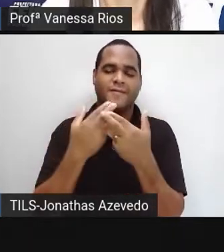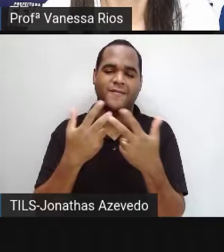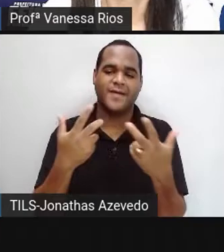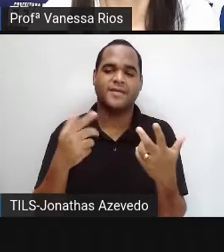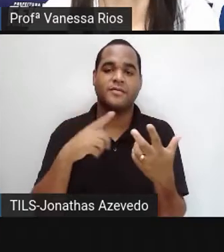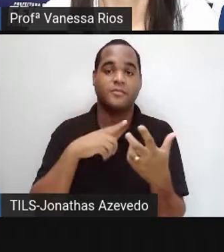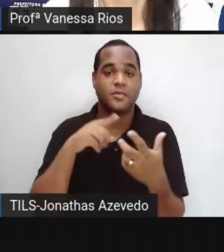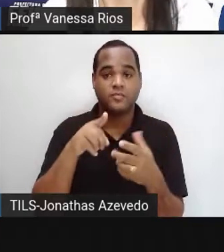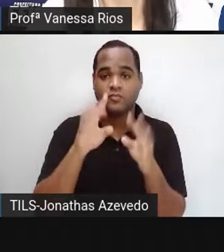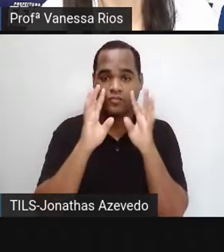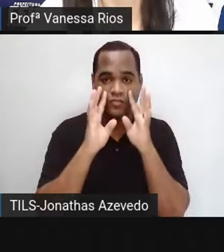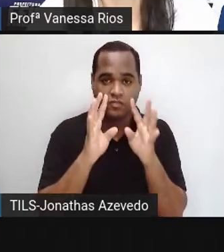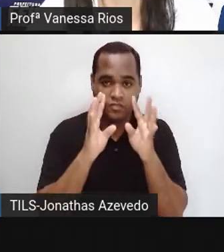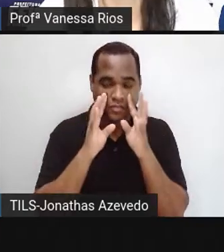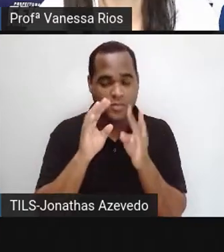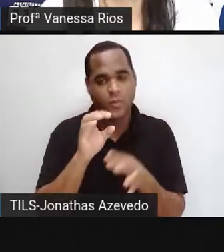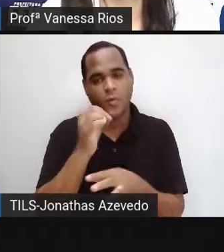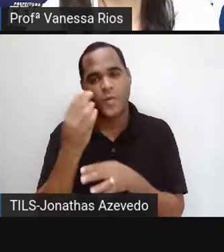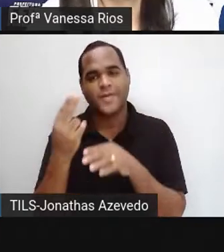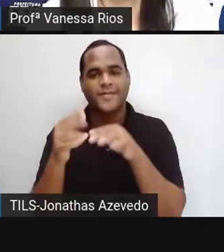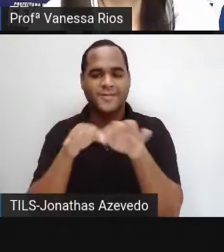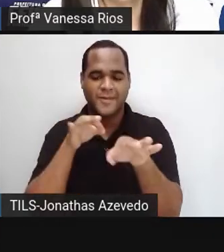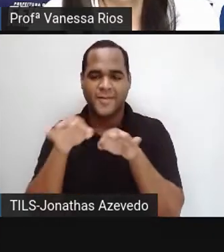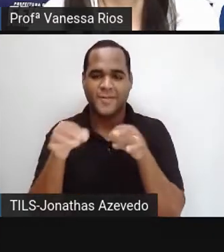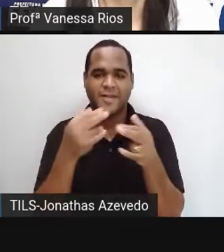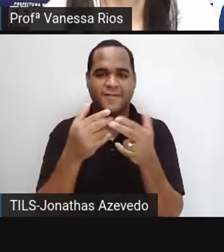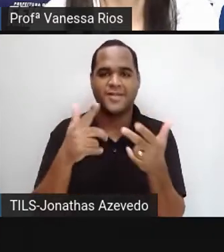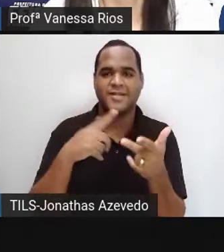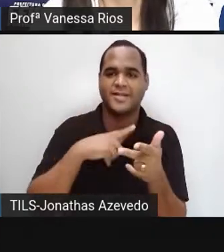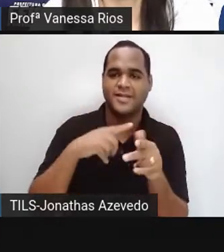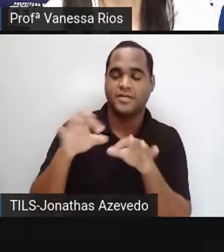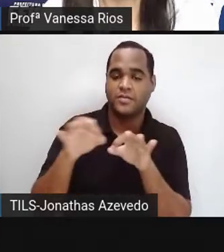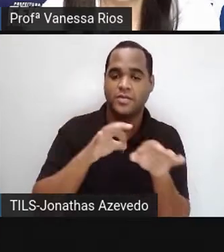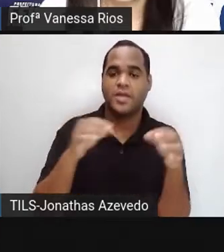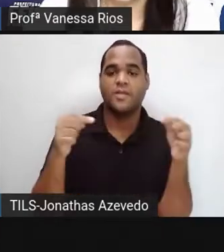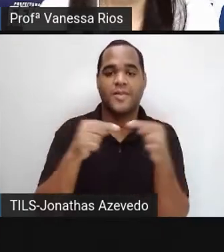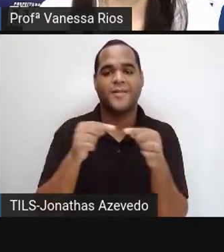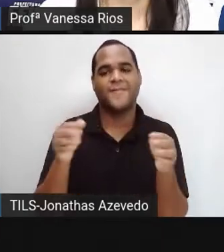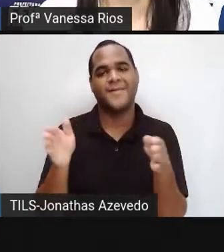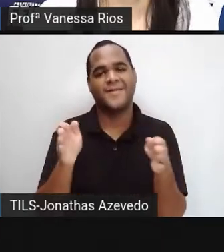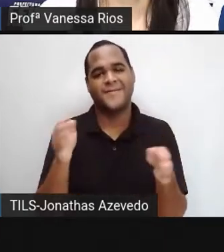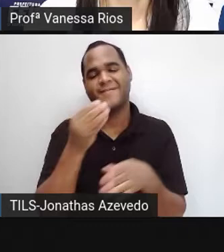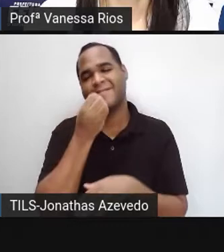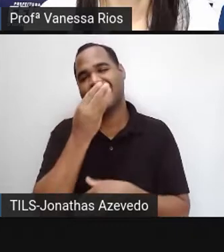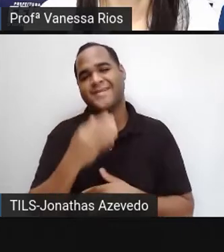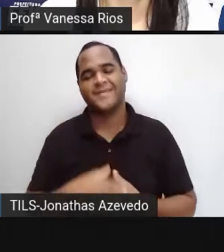vai ouvir ou que você vai preparar para ouvir durante esse período.